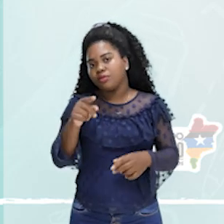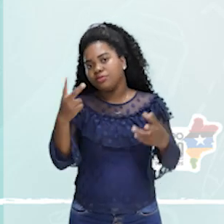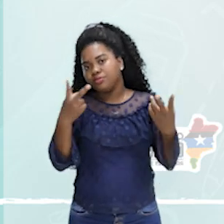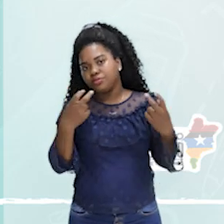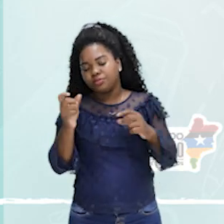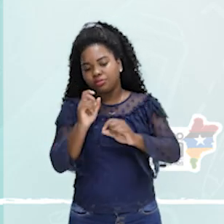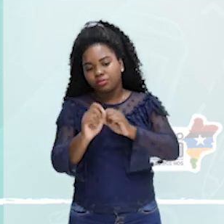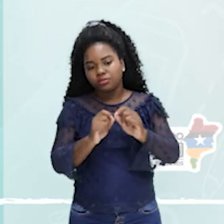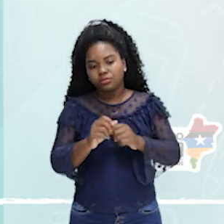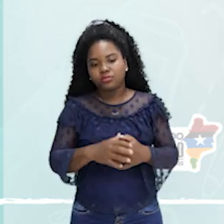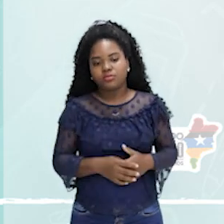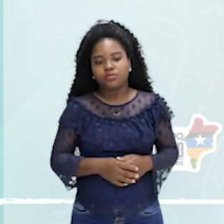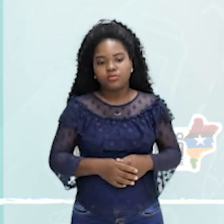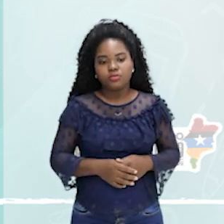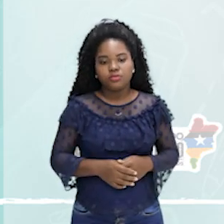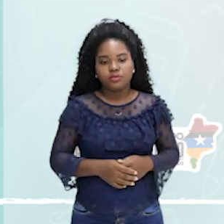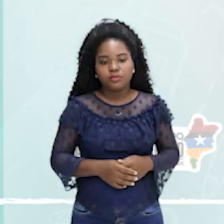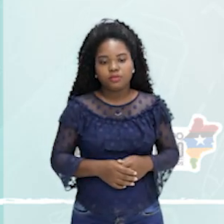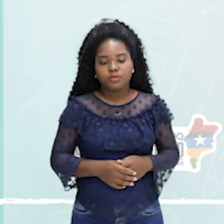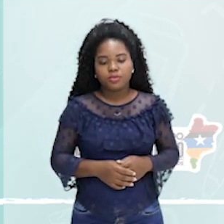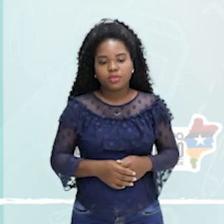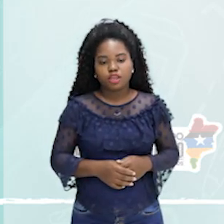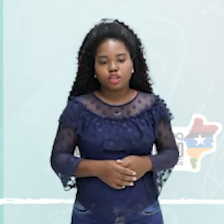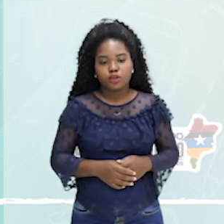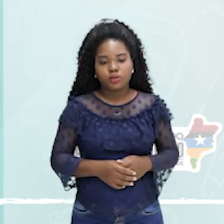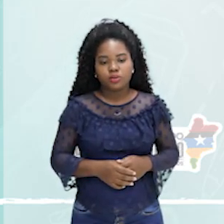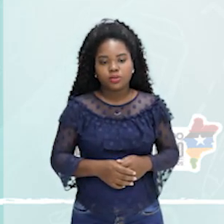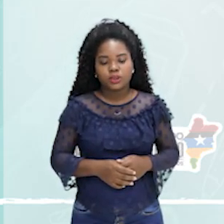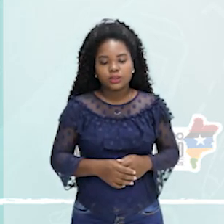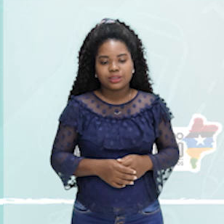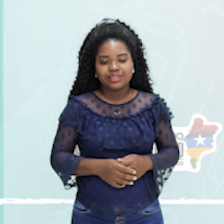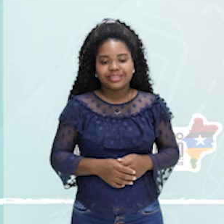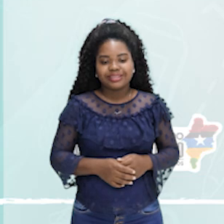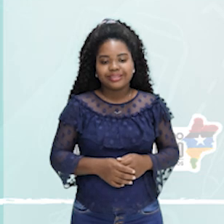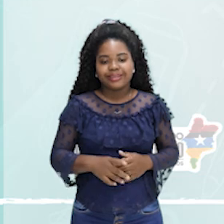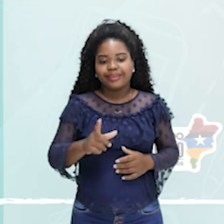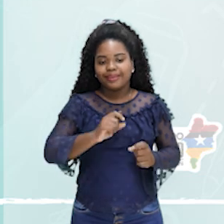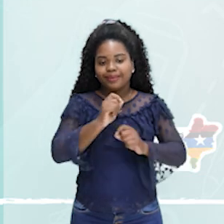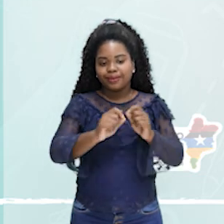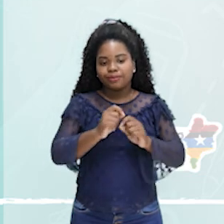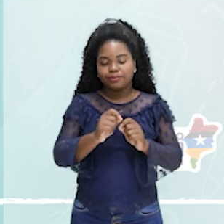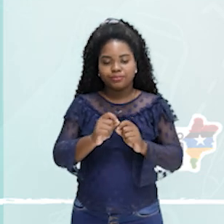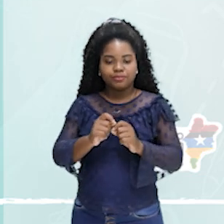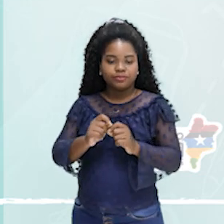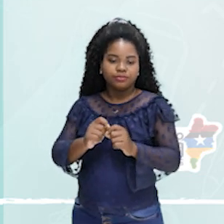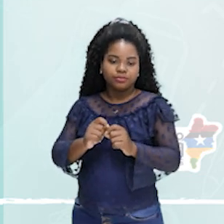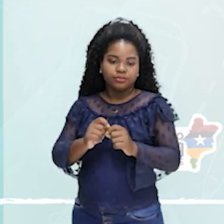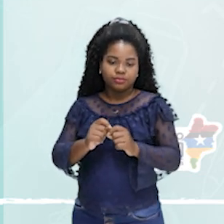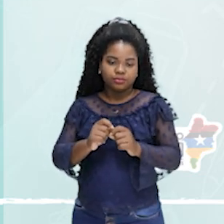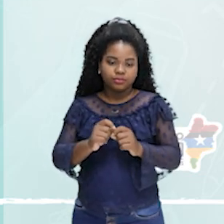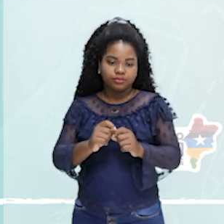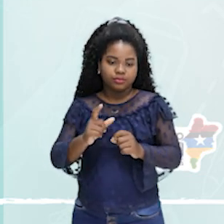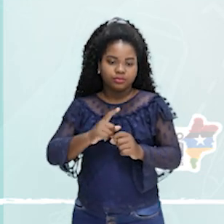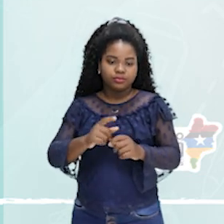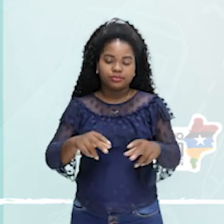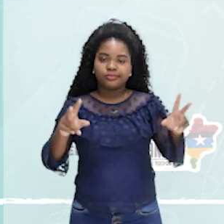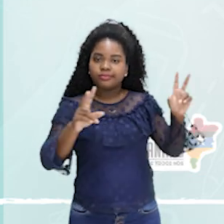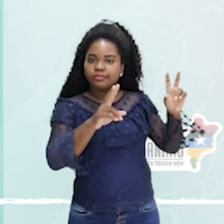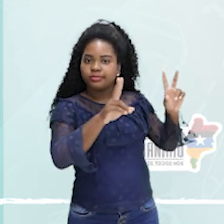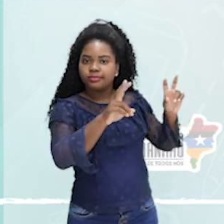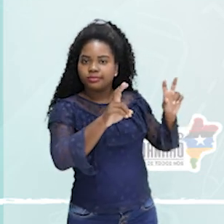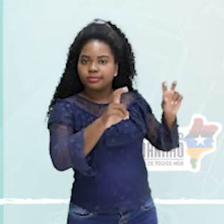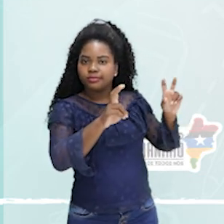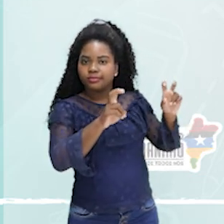observar o quê? Olha só, na parte de cima da fala da Mafalda, tem as aspas que